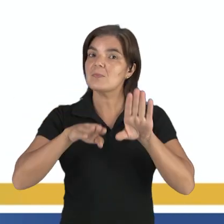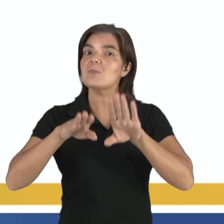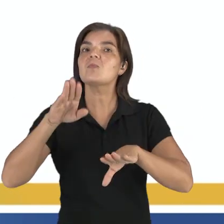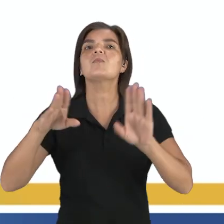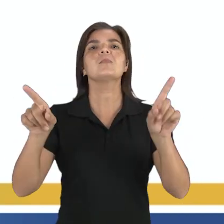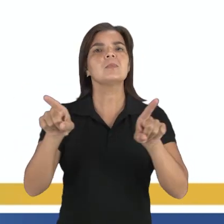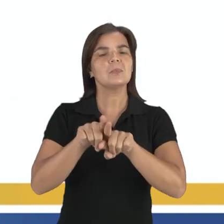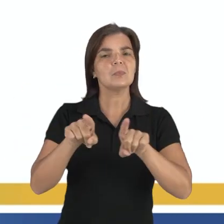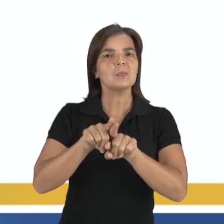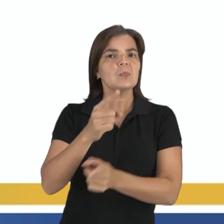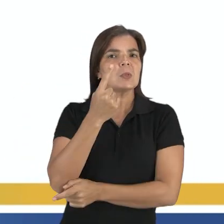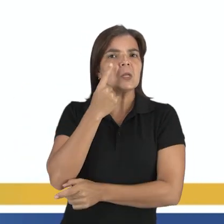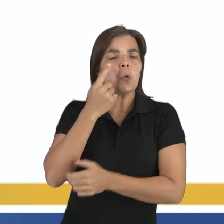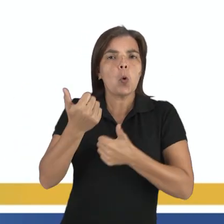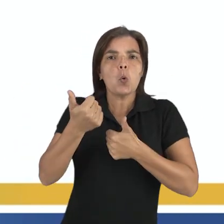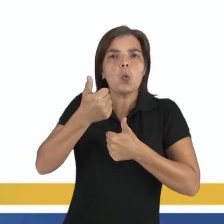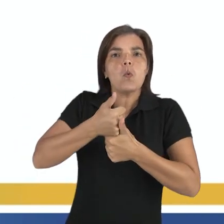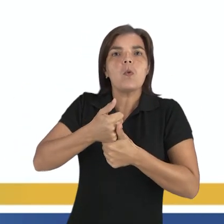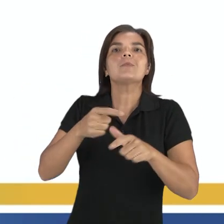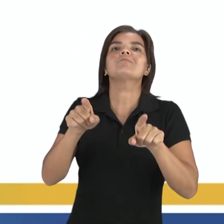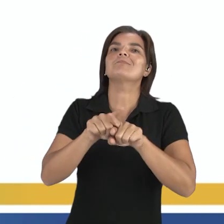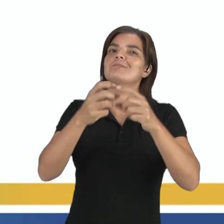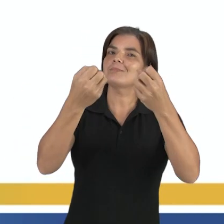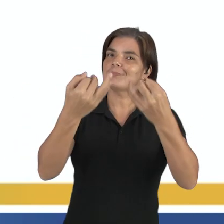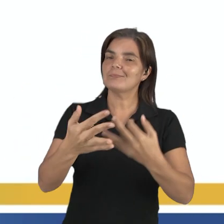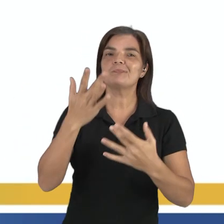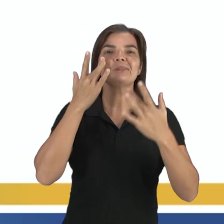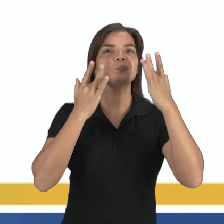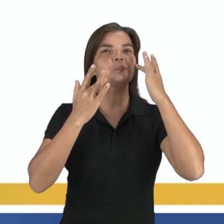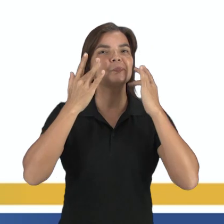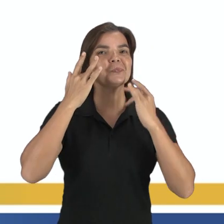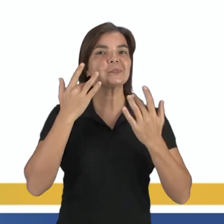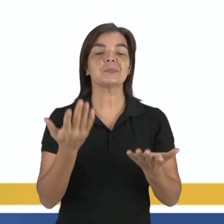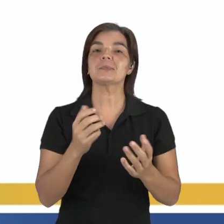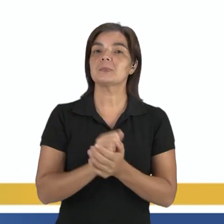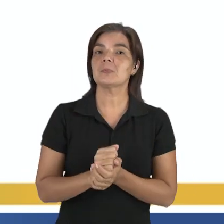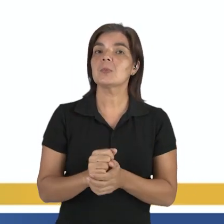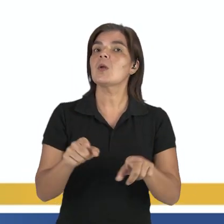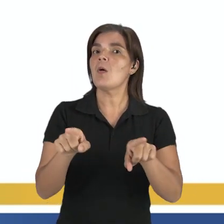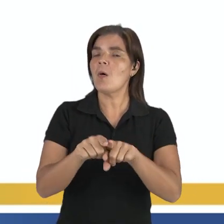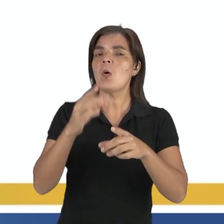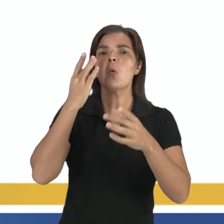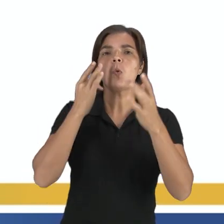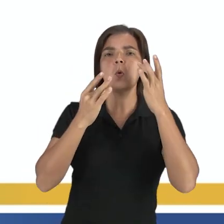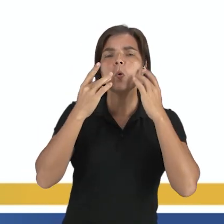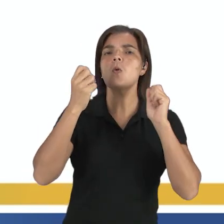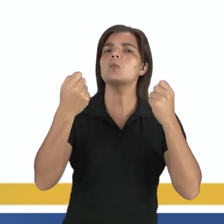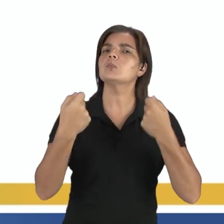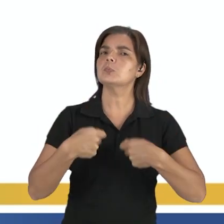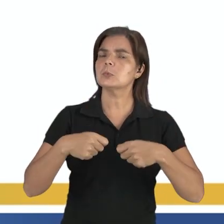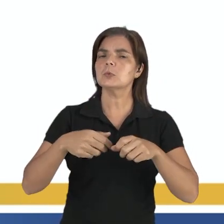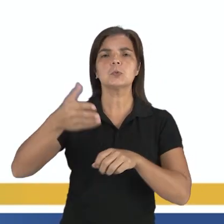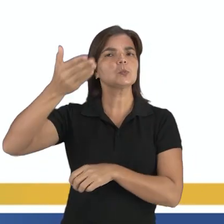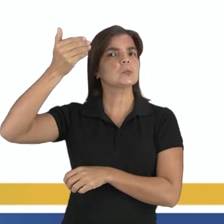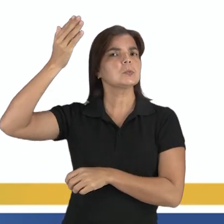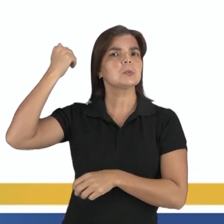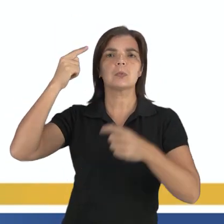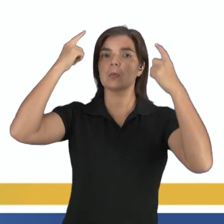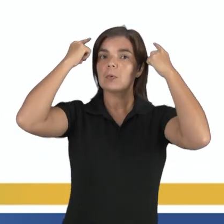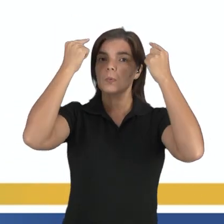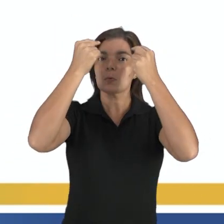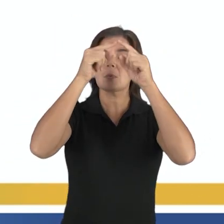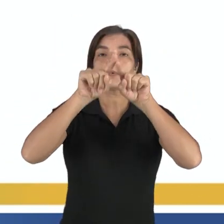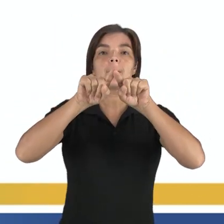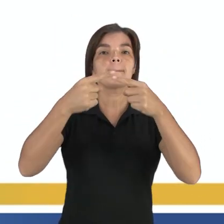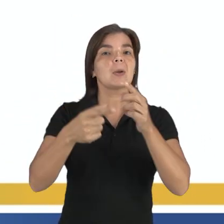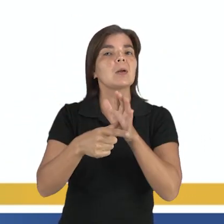muitas vezes ele até se vê nas histórias contadas no teatro. E o teatro, gente, eu falei que ele remonta lá dos gregos,